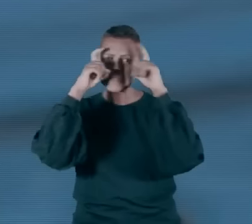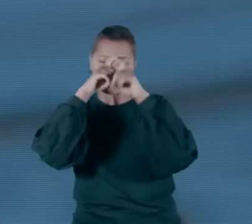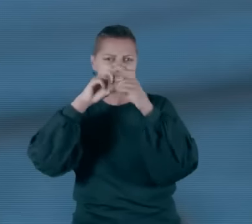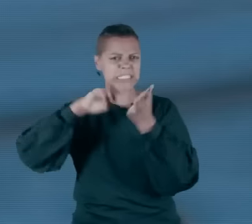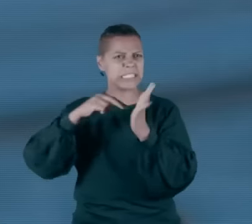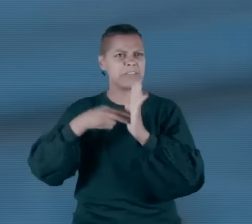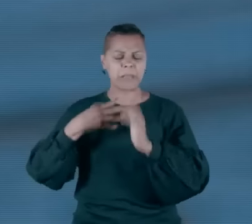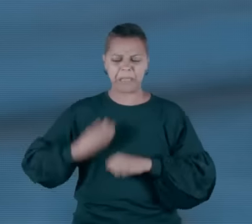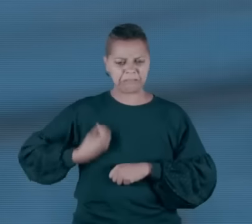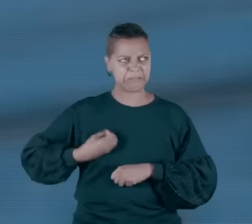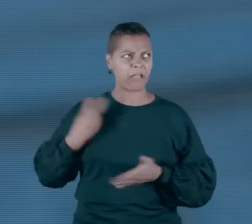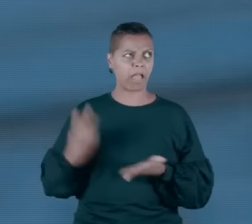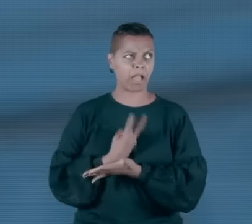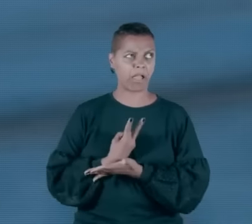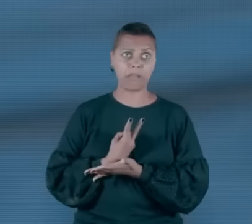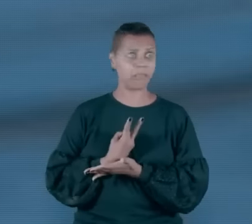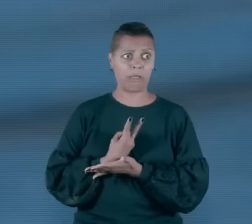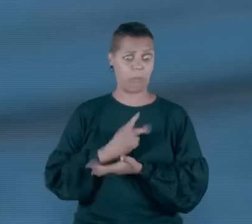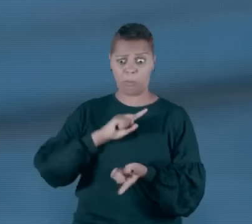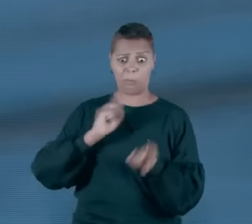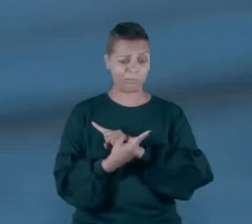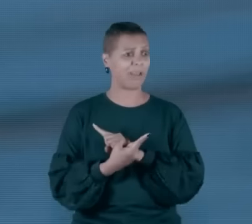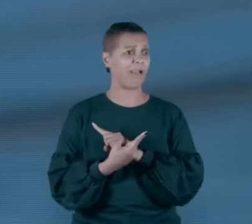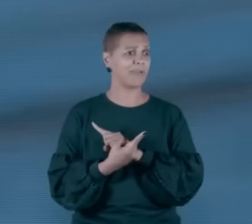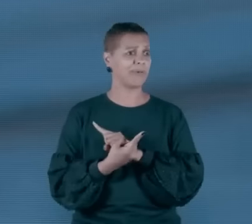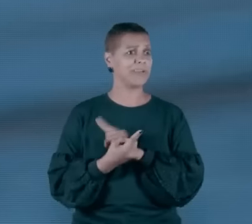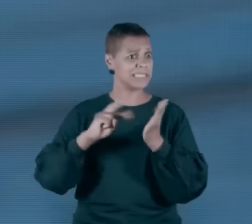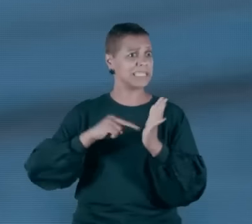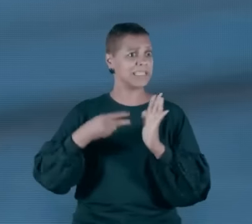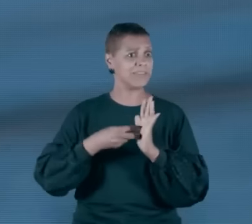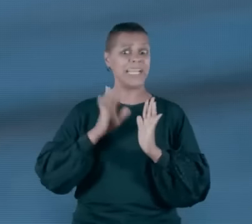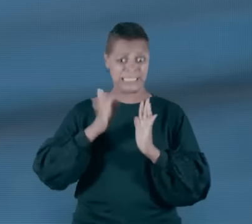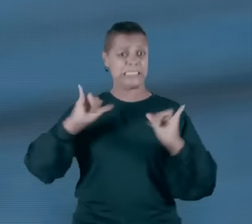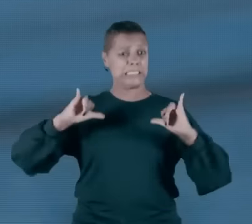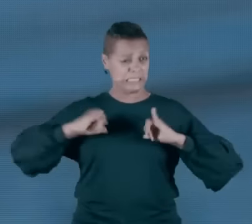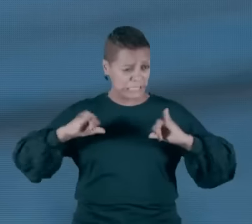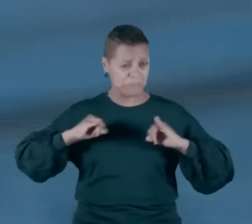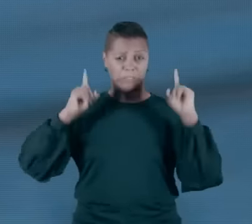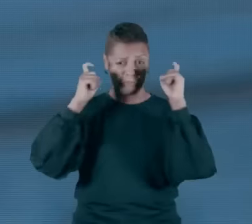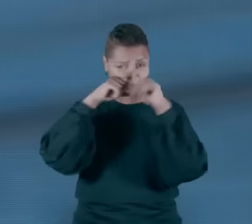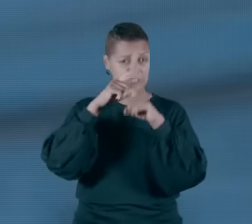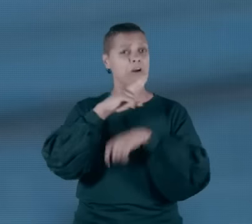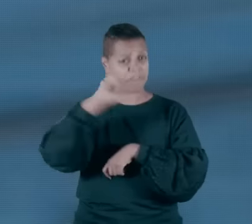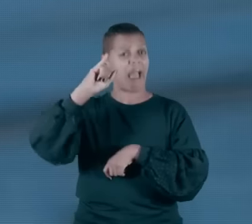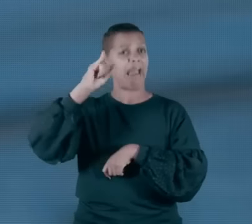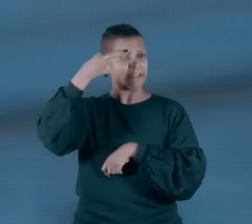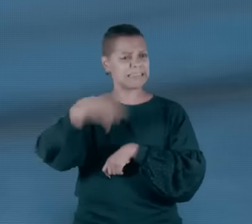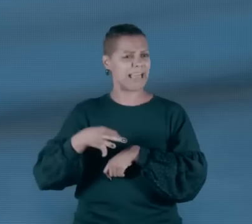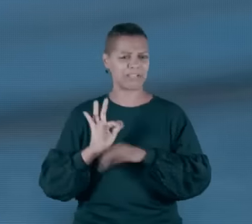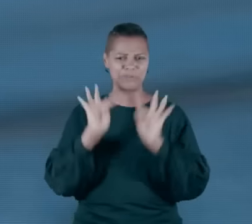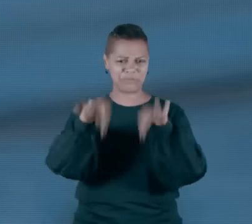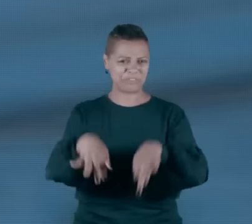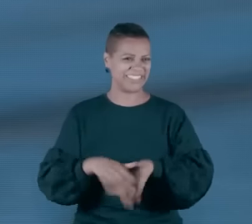está errado ao contrário é uma prova de que algo está certo porque Hebreus Capítulo 12 Versículo